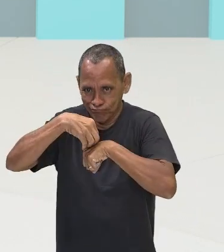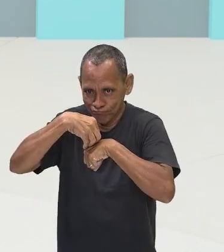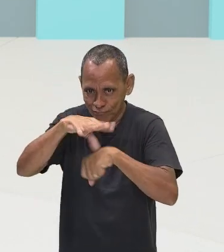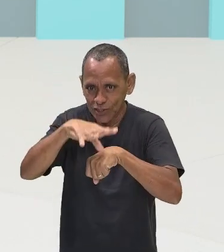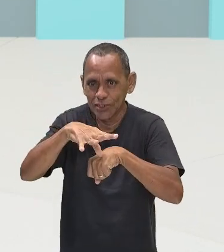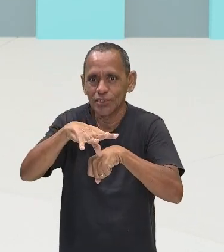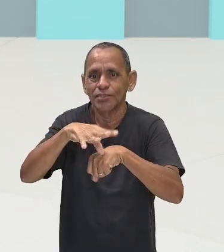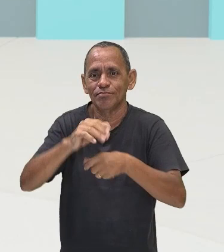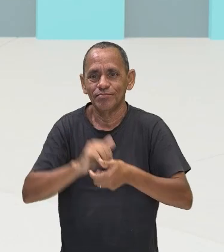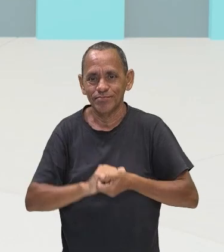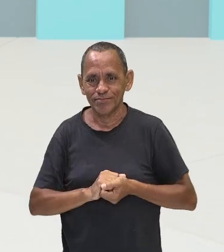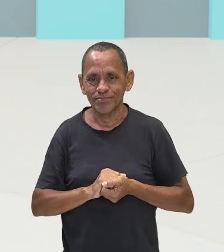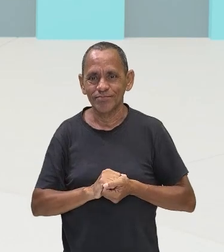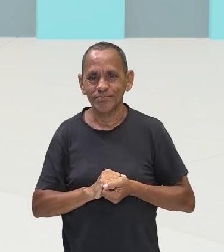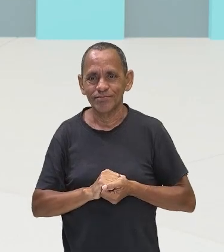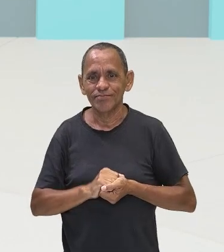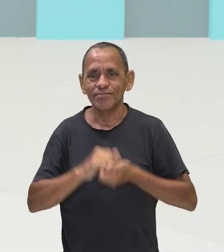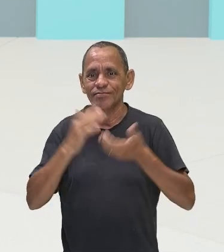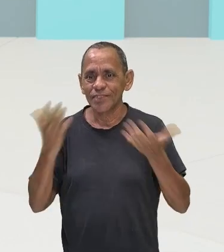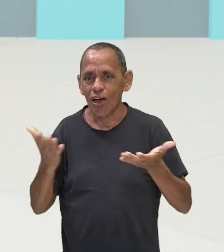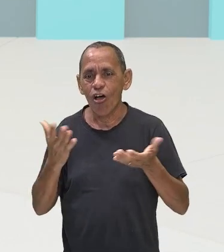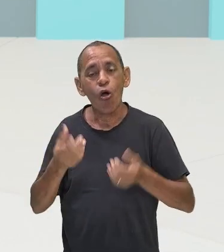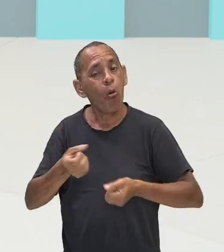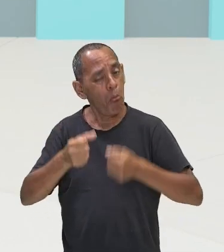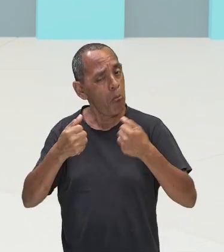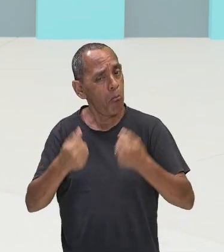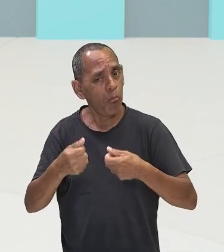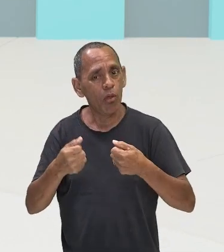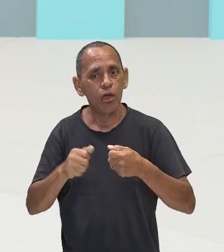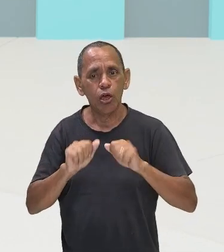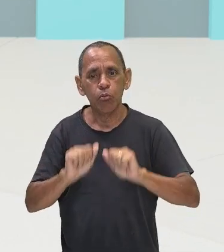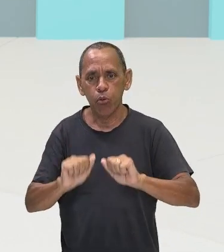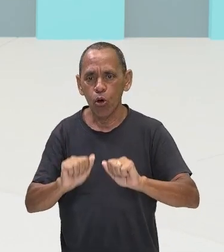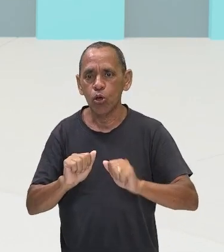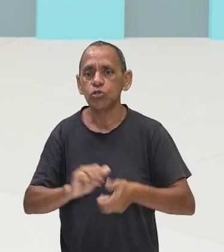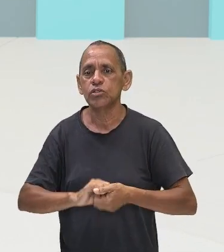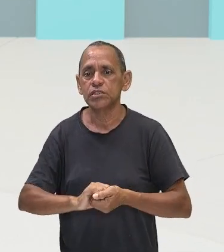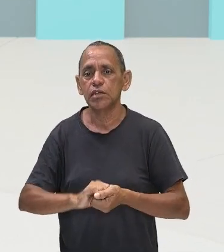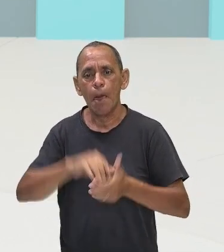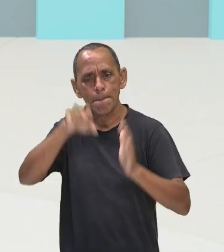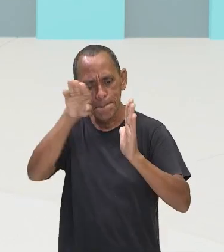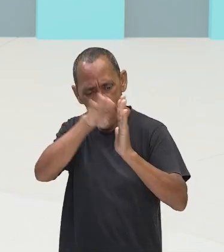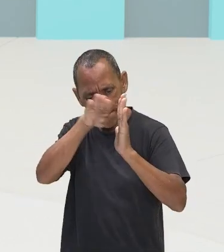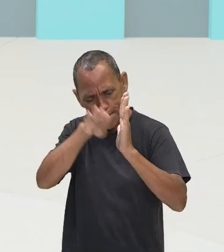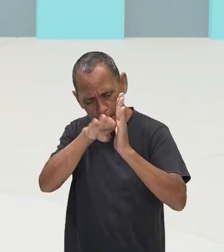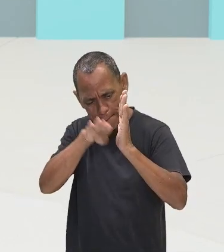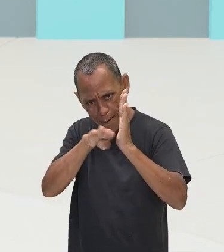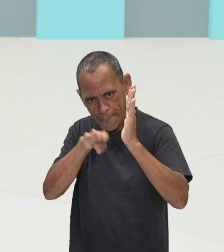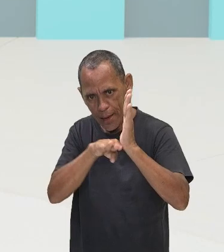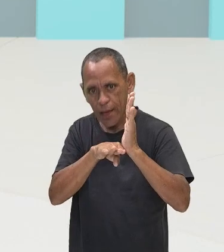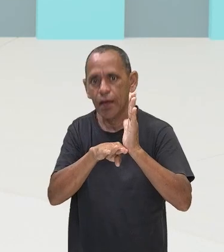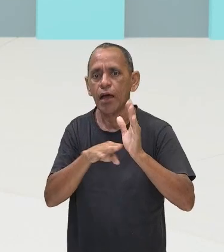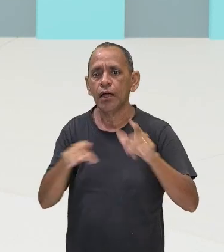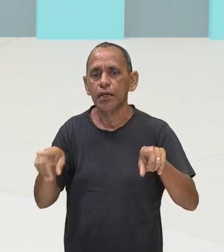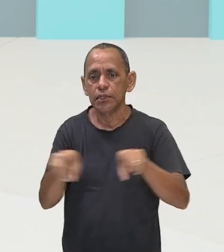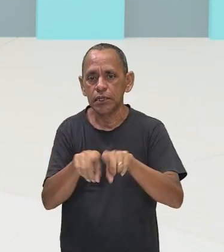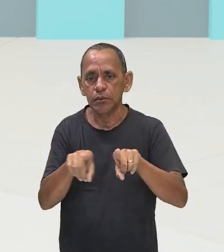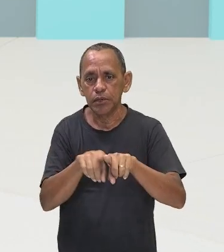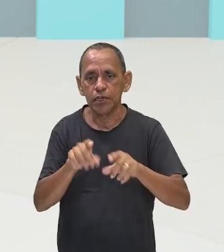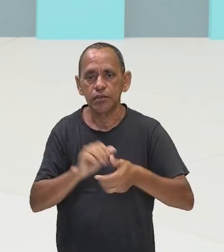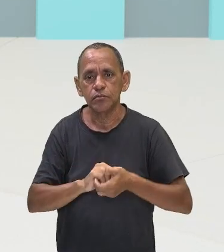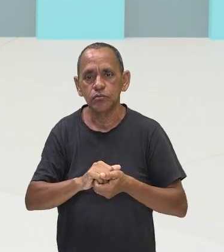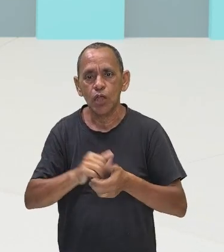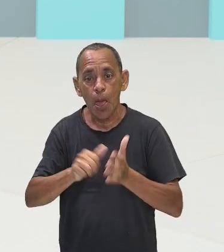mãe, não é? Então, você pode fazer uma enumeração. Como vai ser isso, professora? Acompanha aí, ó. Em primeiro lugar,